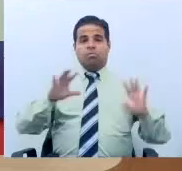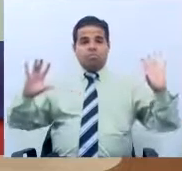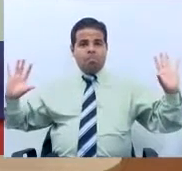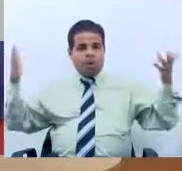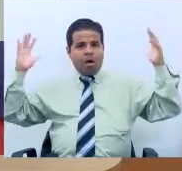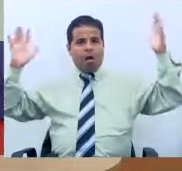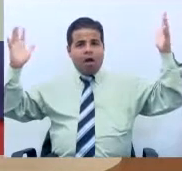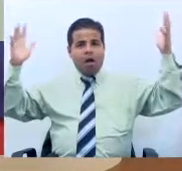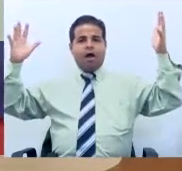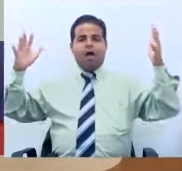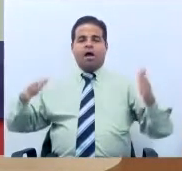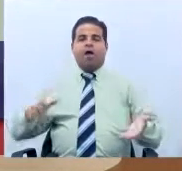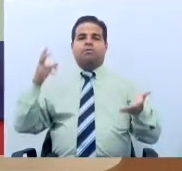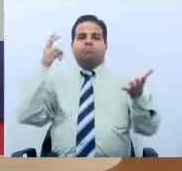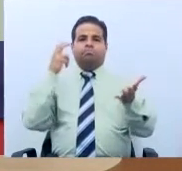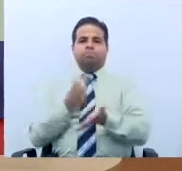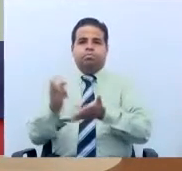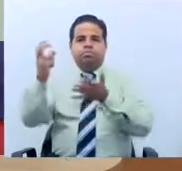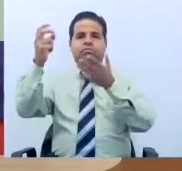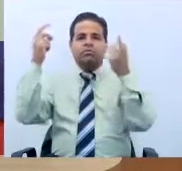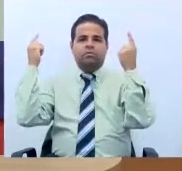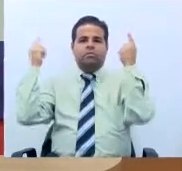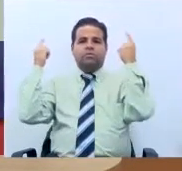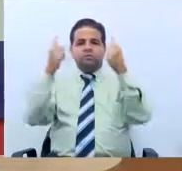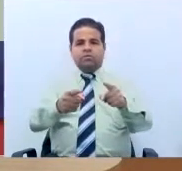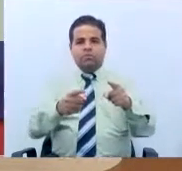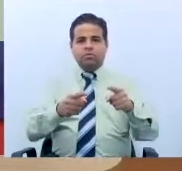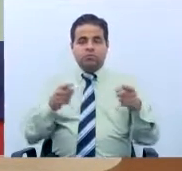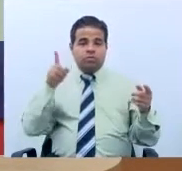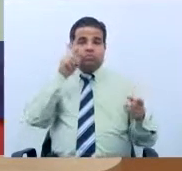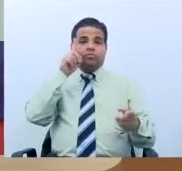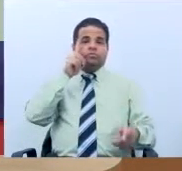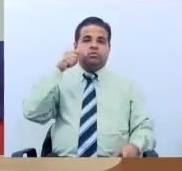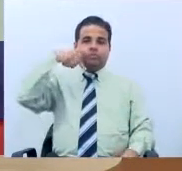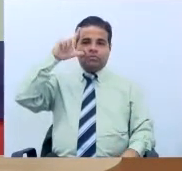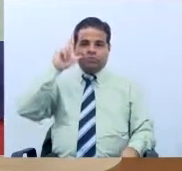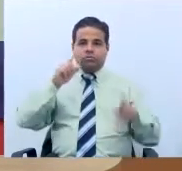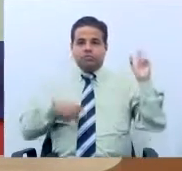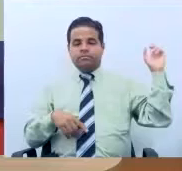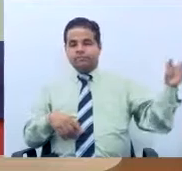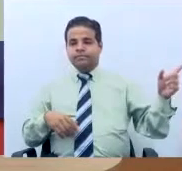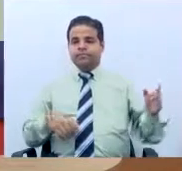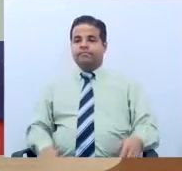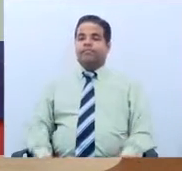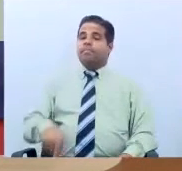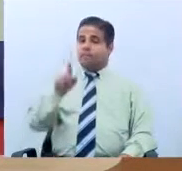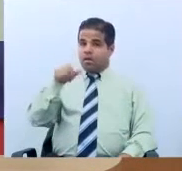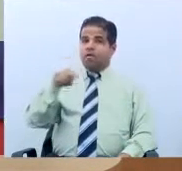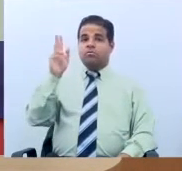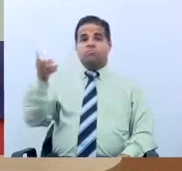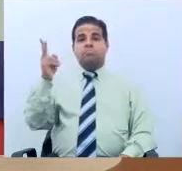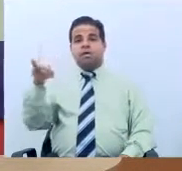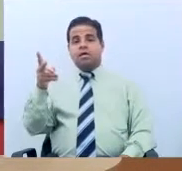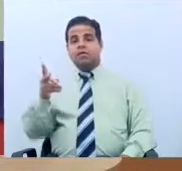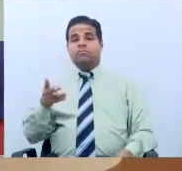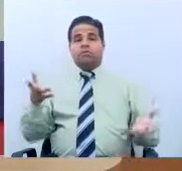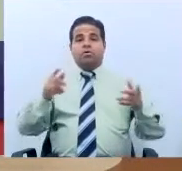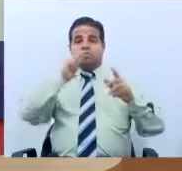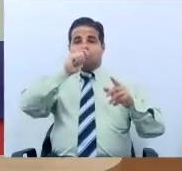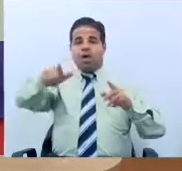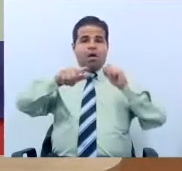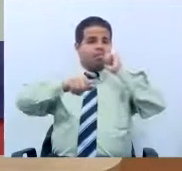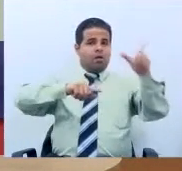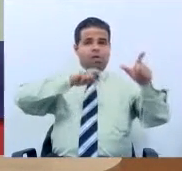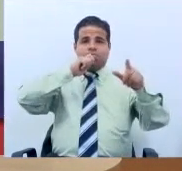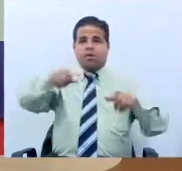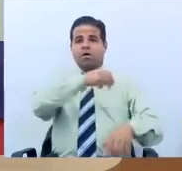comemorando esse golpe parlamentar que se efetivou no dia de ontem, são os mesmos que estão xingando e